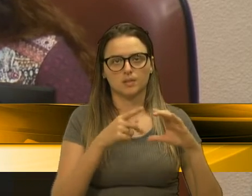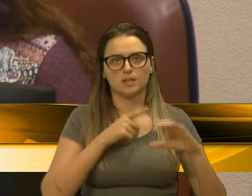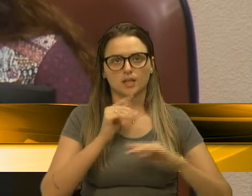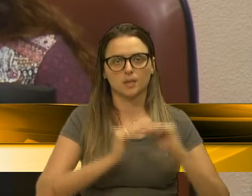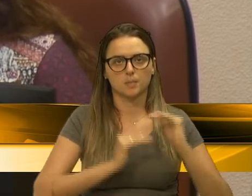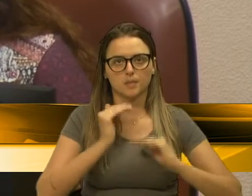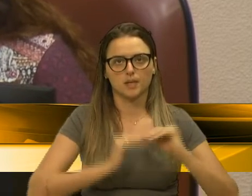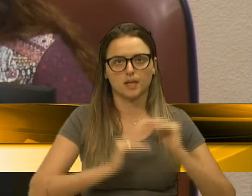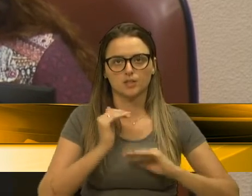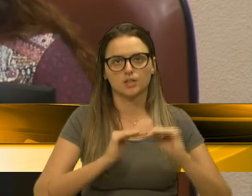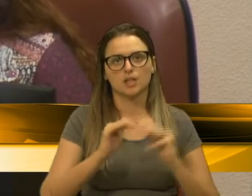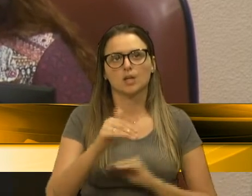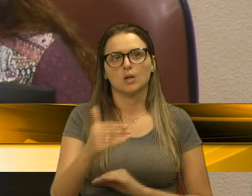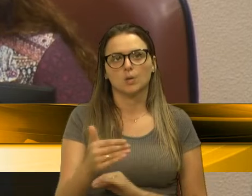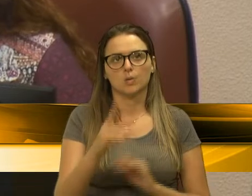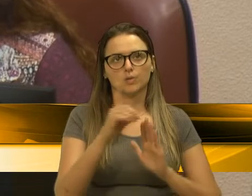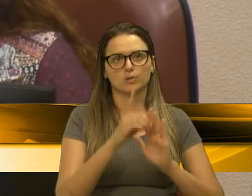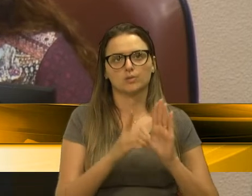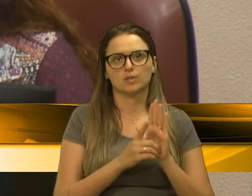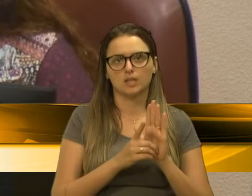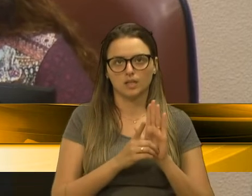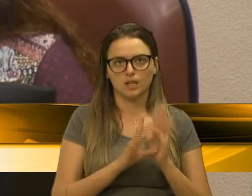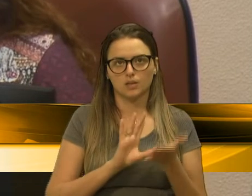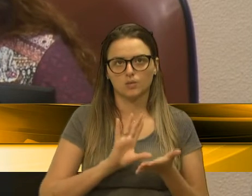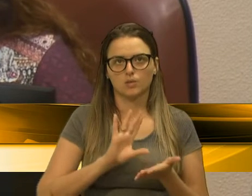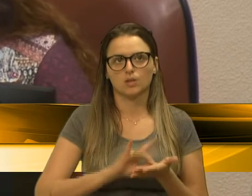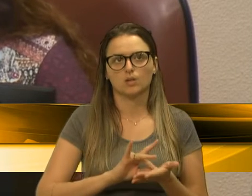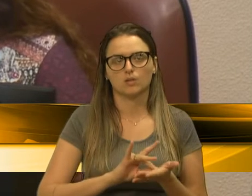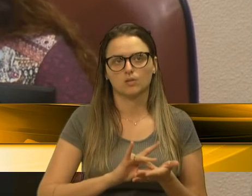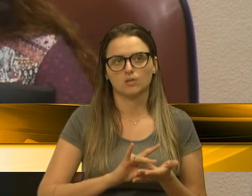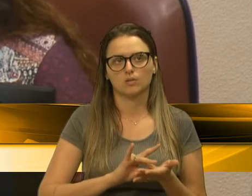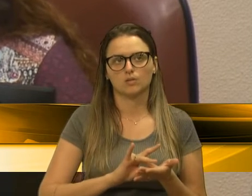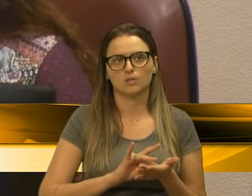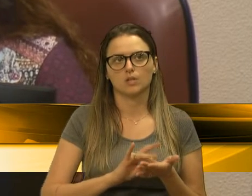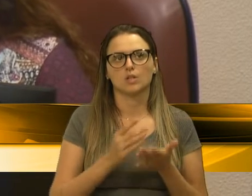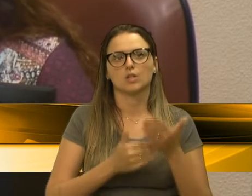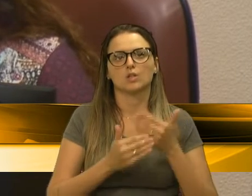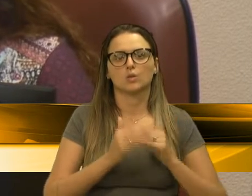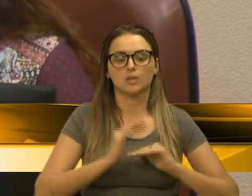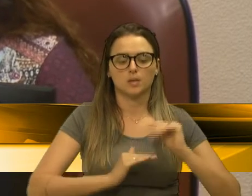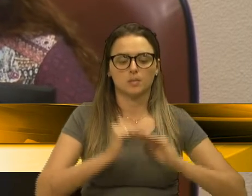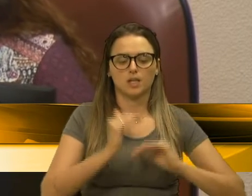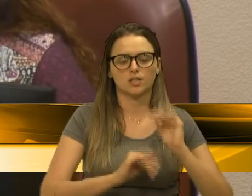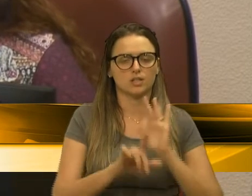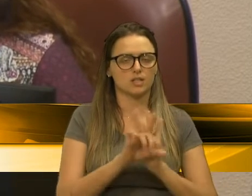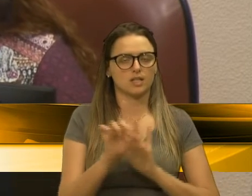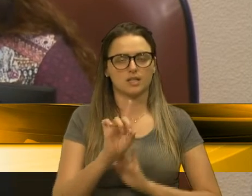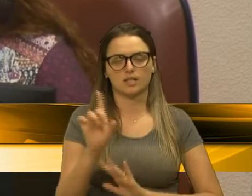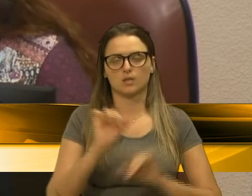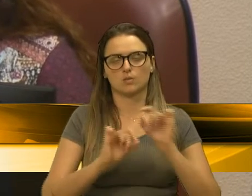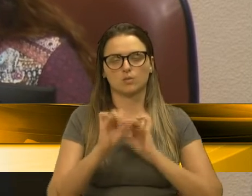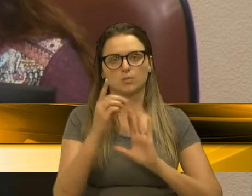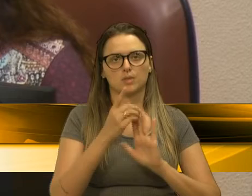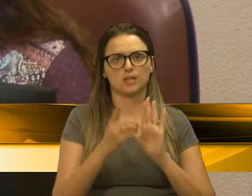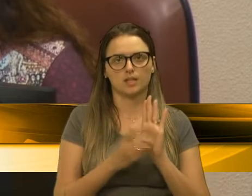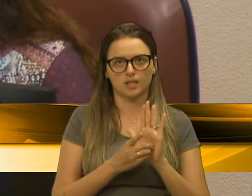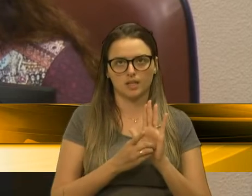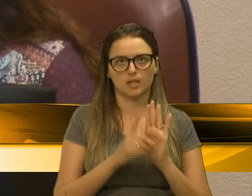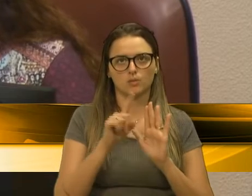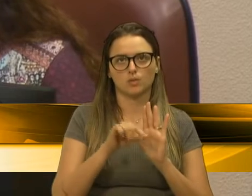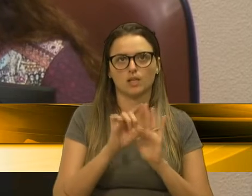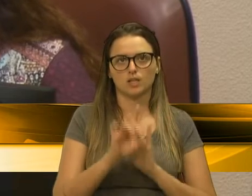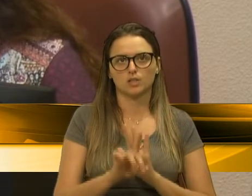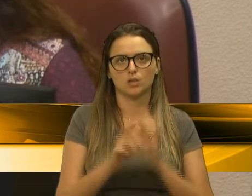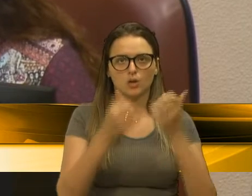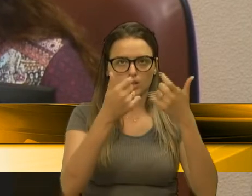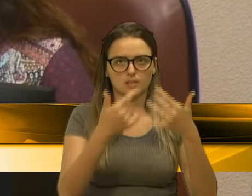aplica-se somente nos casos de decretos que regulamentem a aplicação de lei, não com relação a decretos que são